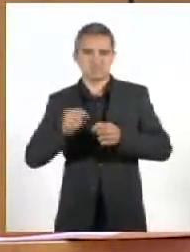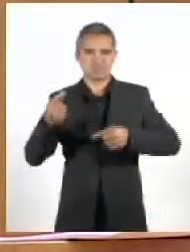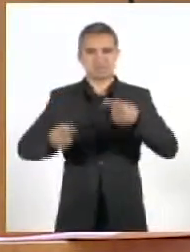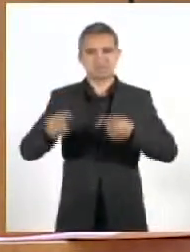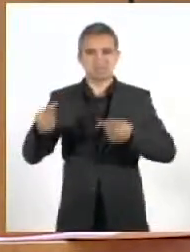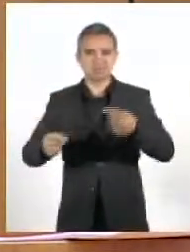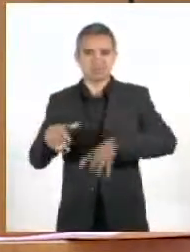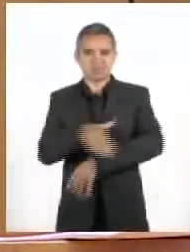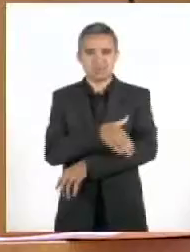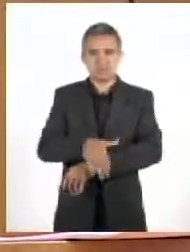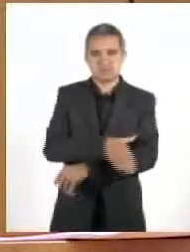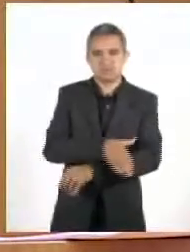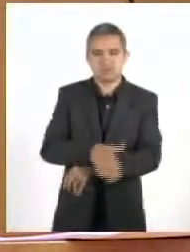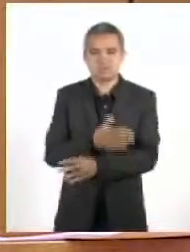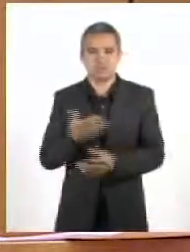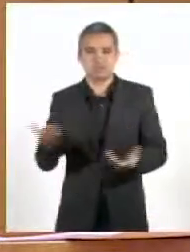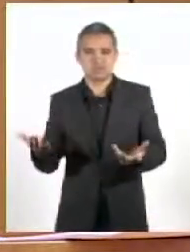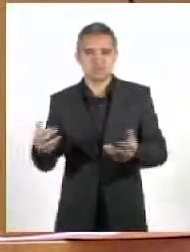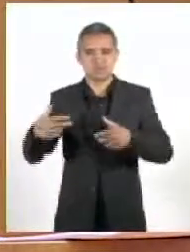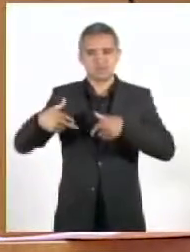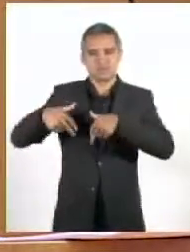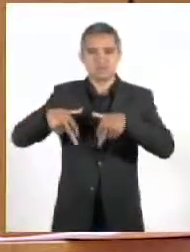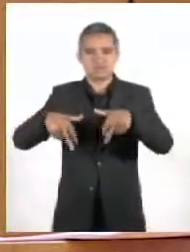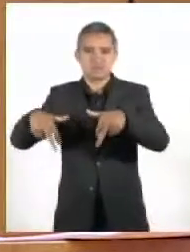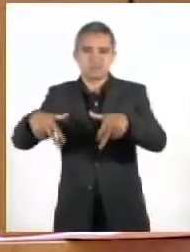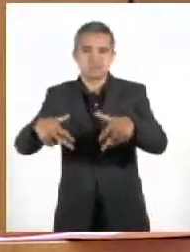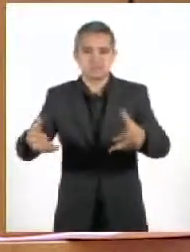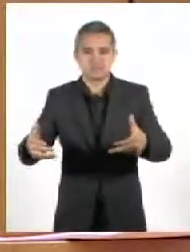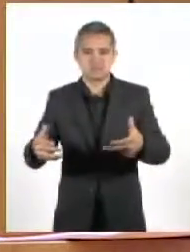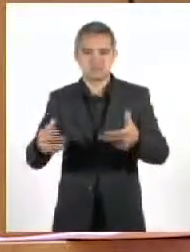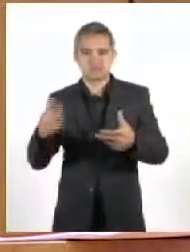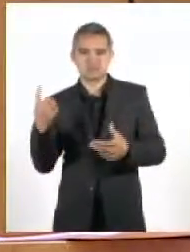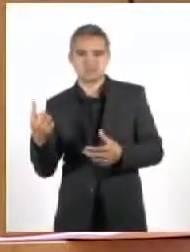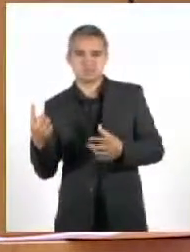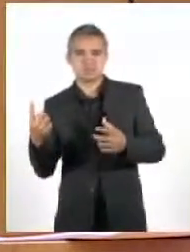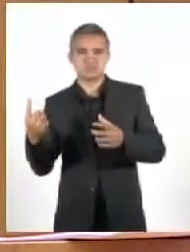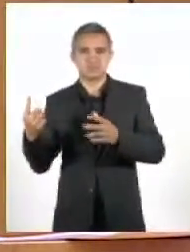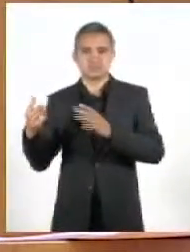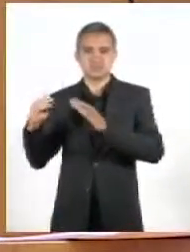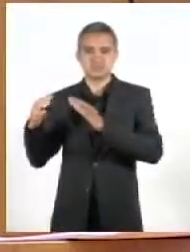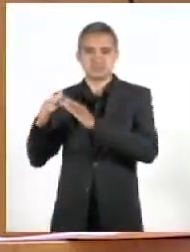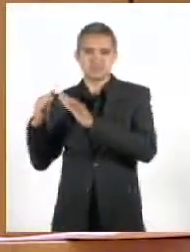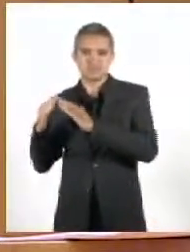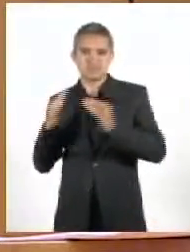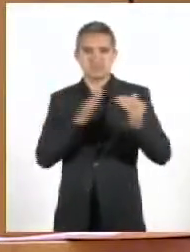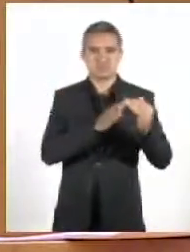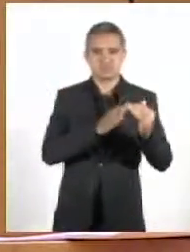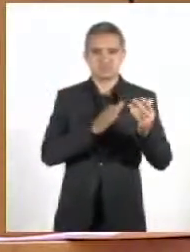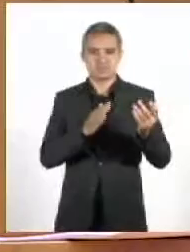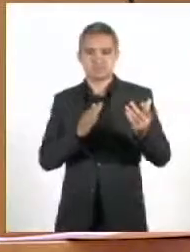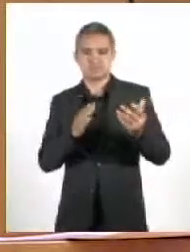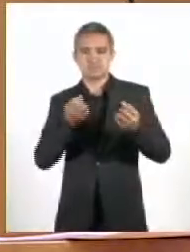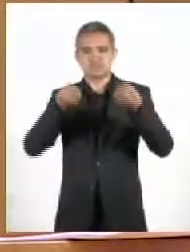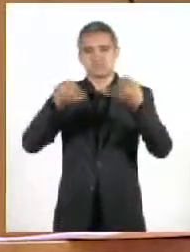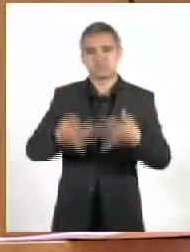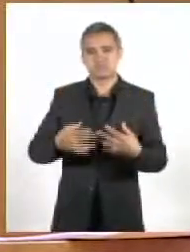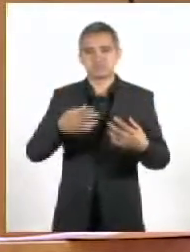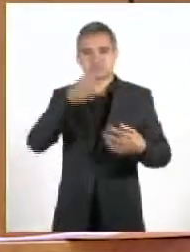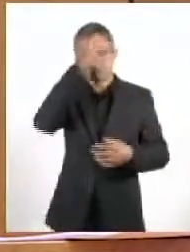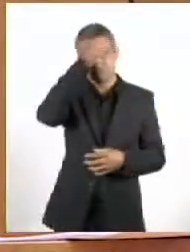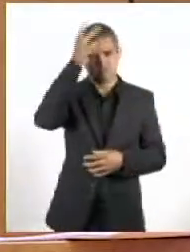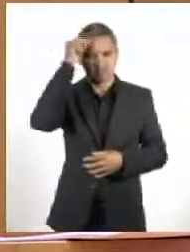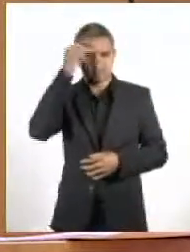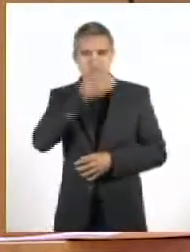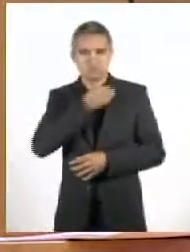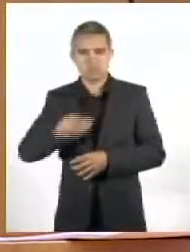politicagem na rua, andando de um palácio a outro para dizer que a parceria entre prefeitura e